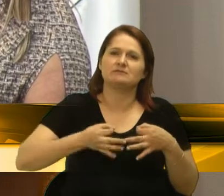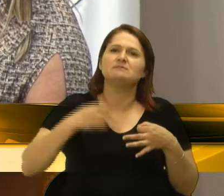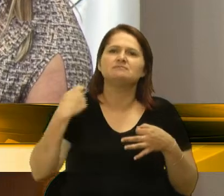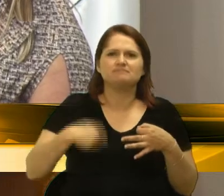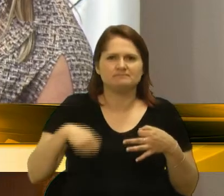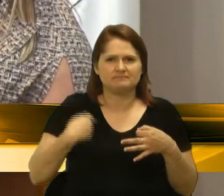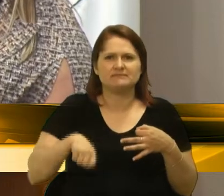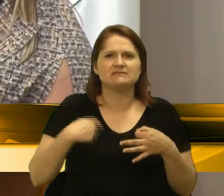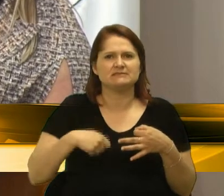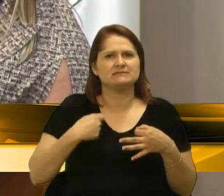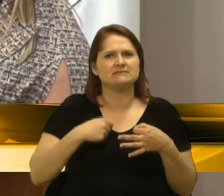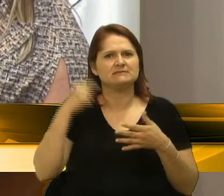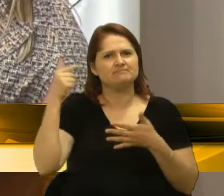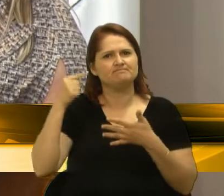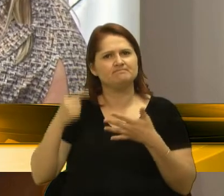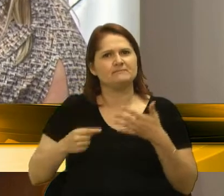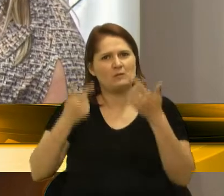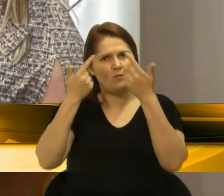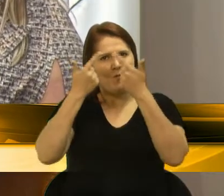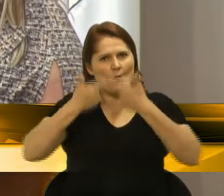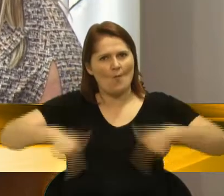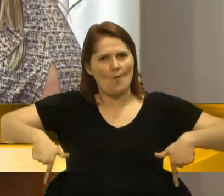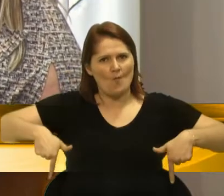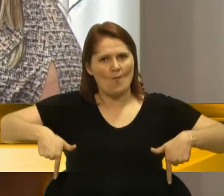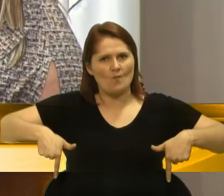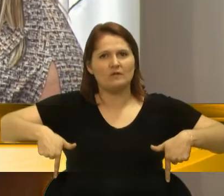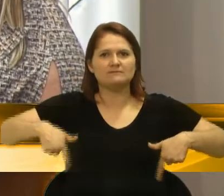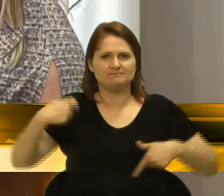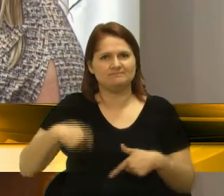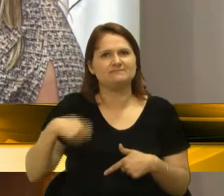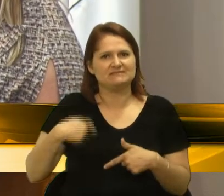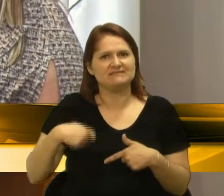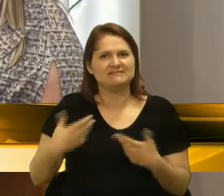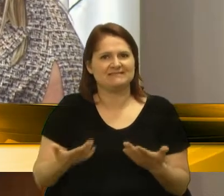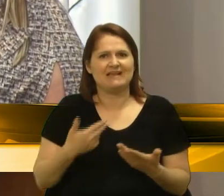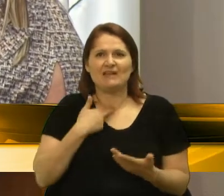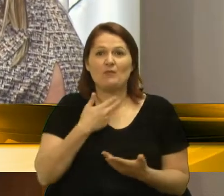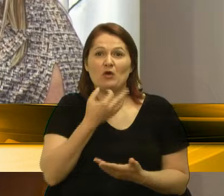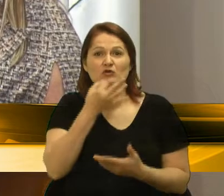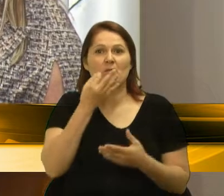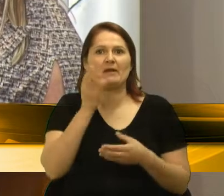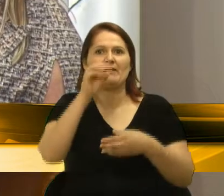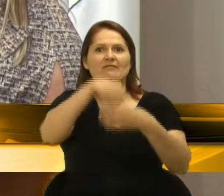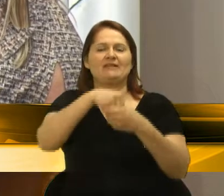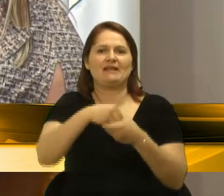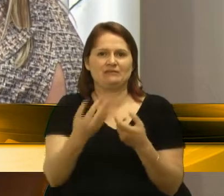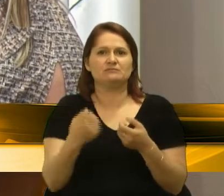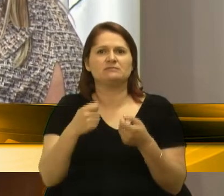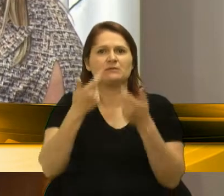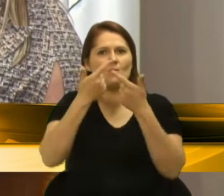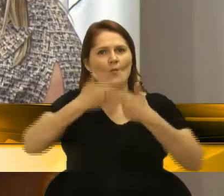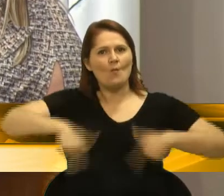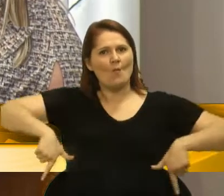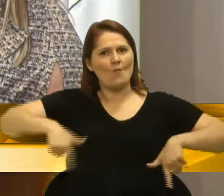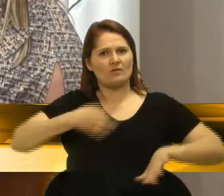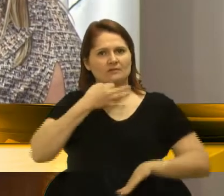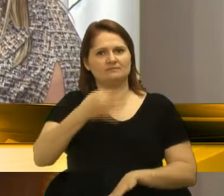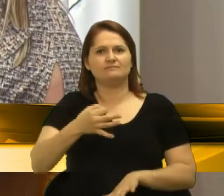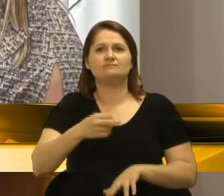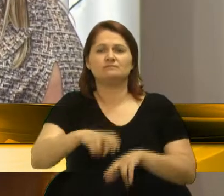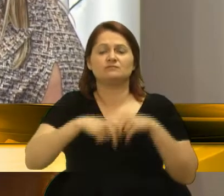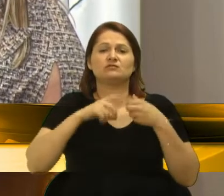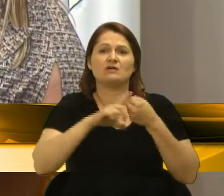os princípios da imparcialidade, da neutralidade e da isenção, a teor do artigo 37